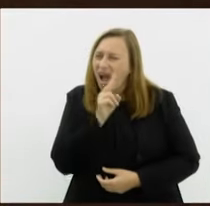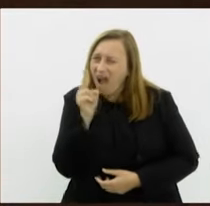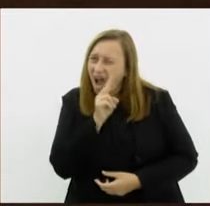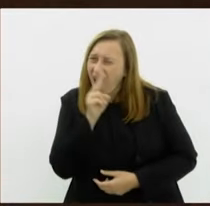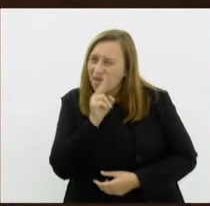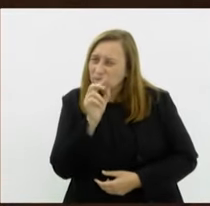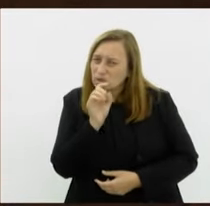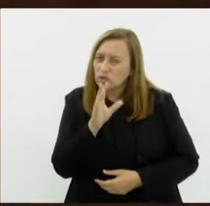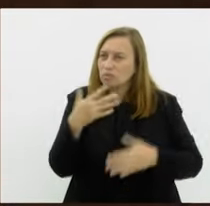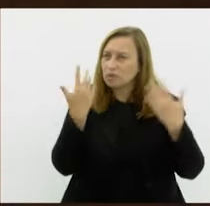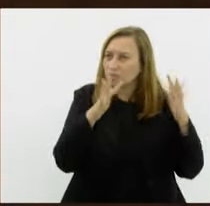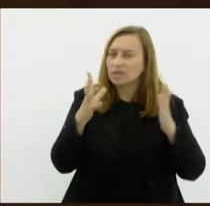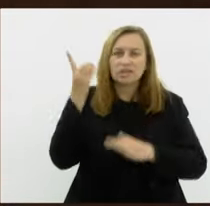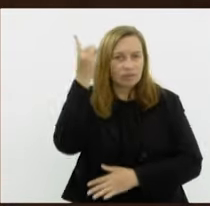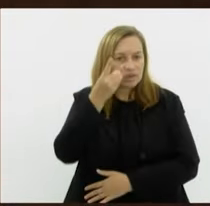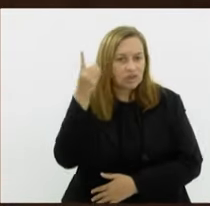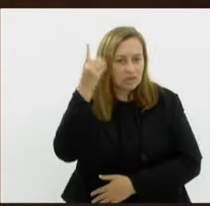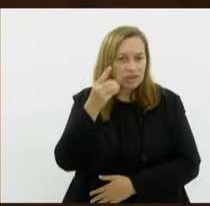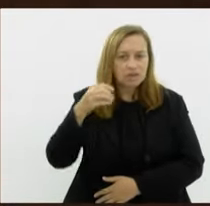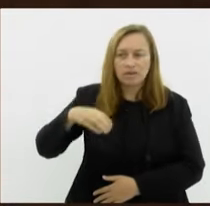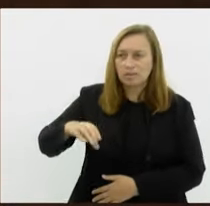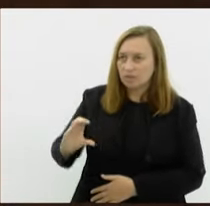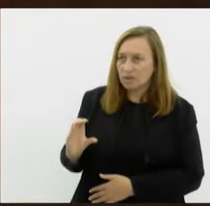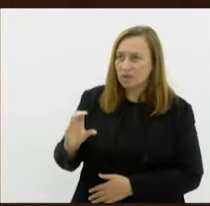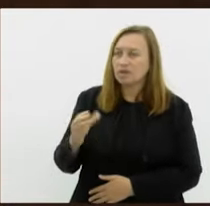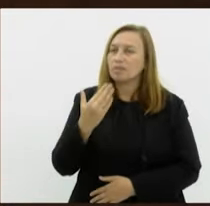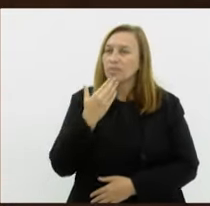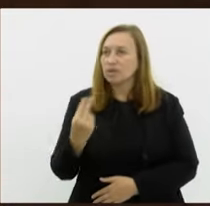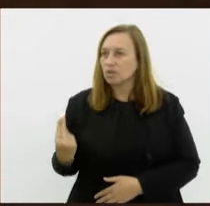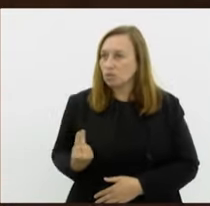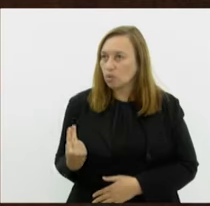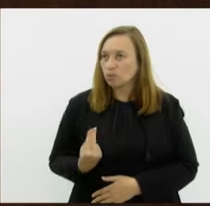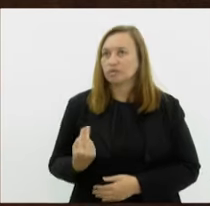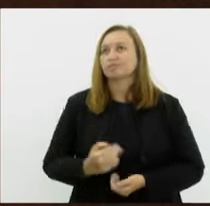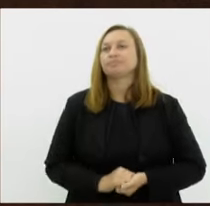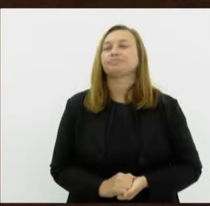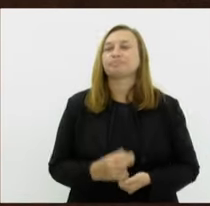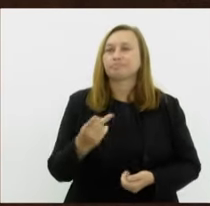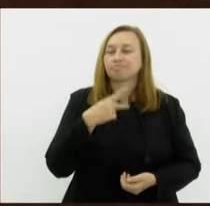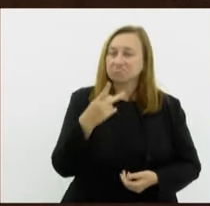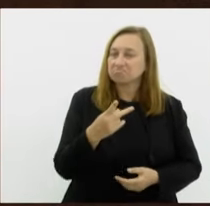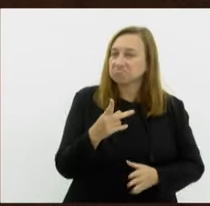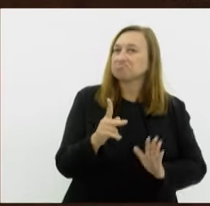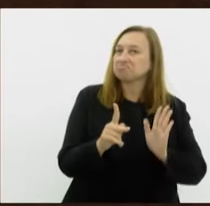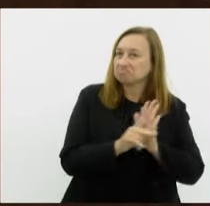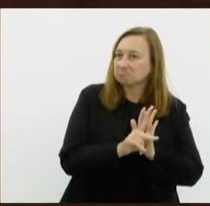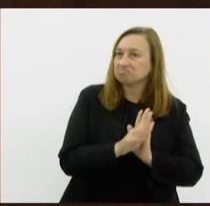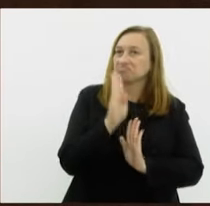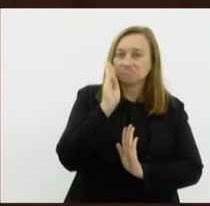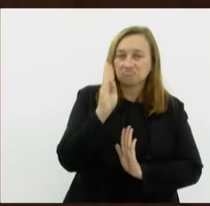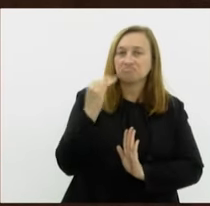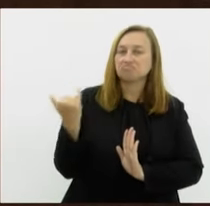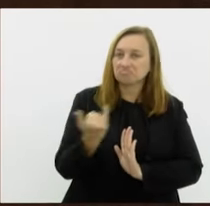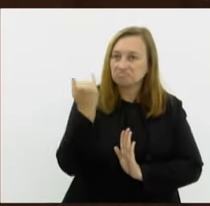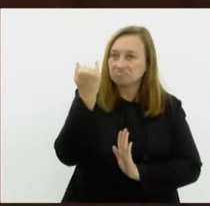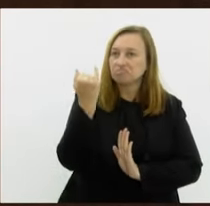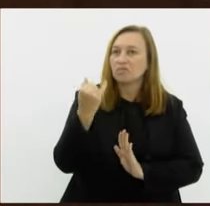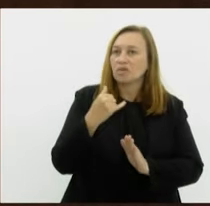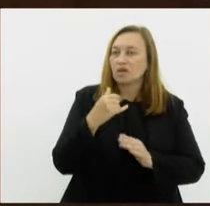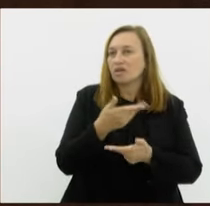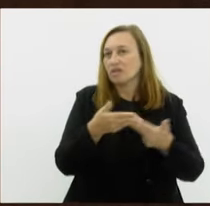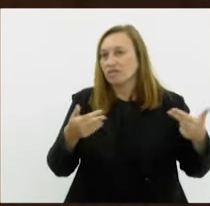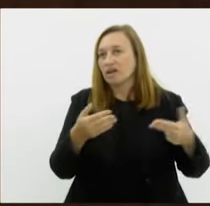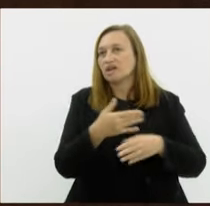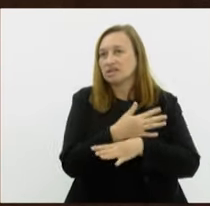para parabenizar o deputado Carlos Mink, solicitar a coautoria e dizer que esse projeto vai ser de fundamental importância para muitas cidades do